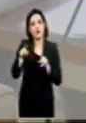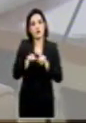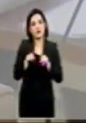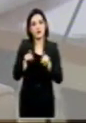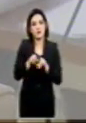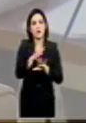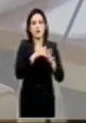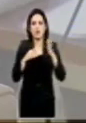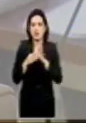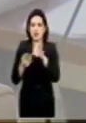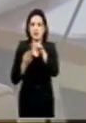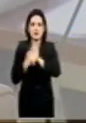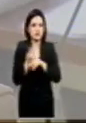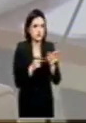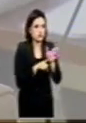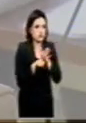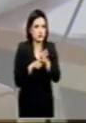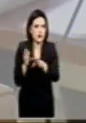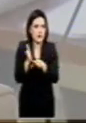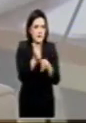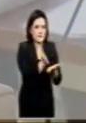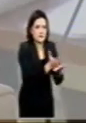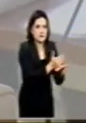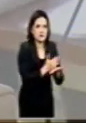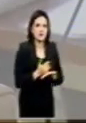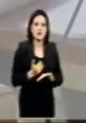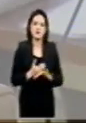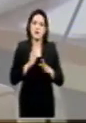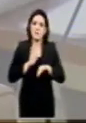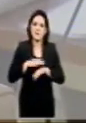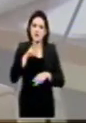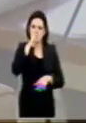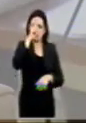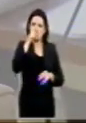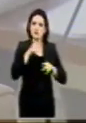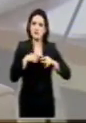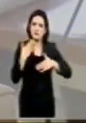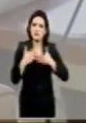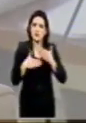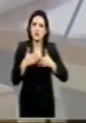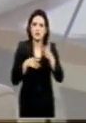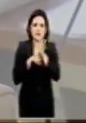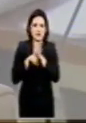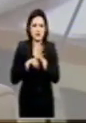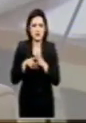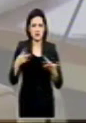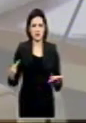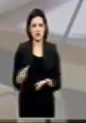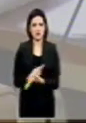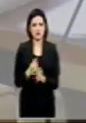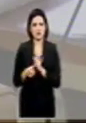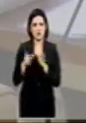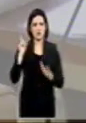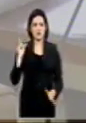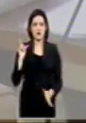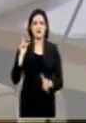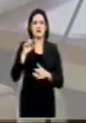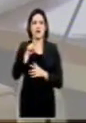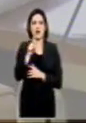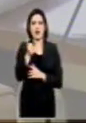foram intensificadas com o desenrolar das investigações desencadeadas no bojo da cognominada Operação Lava